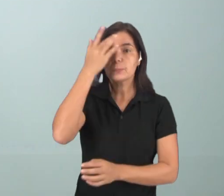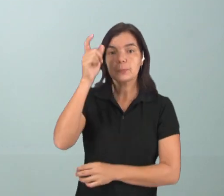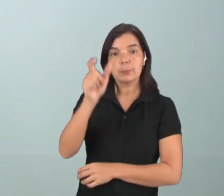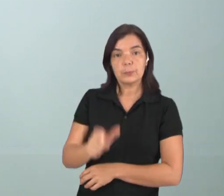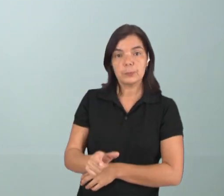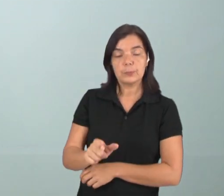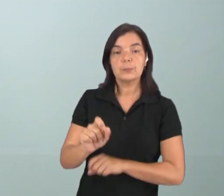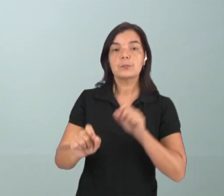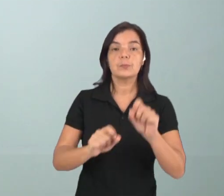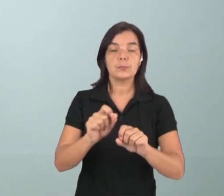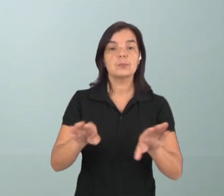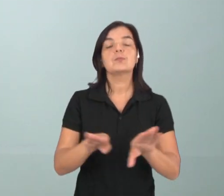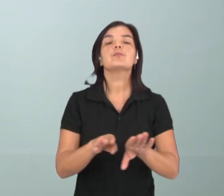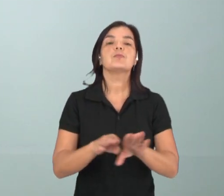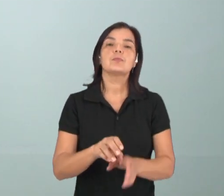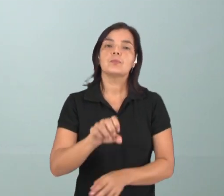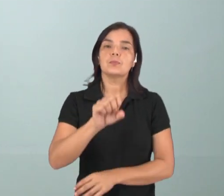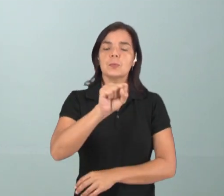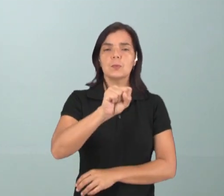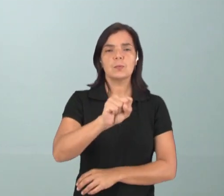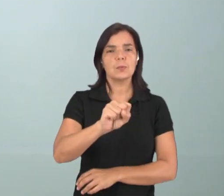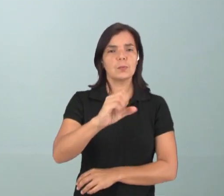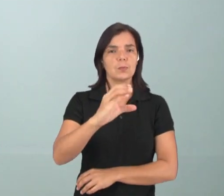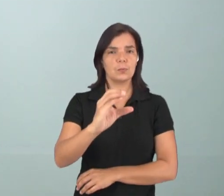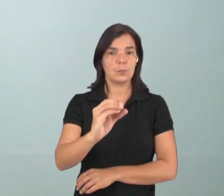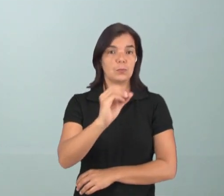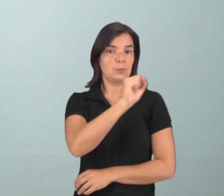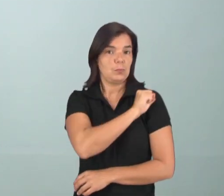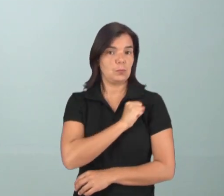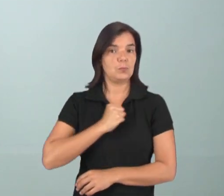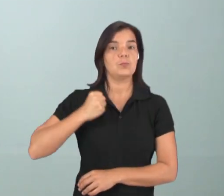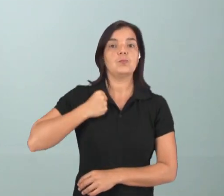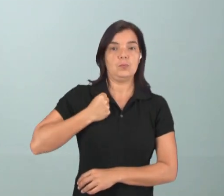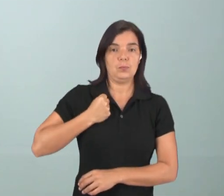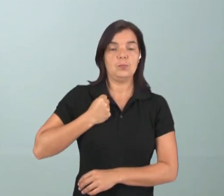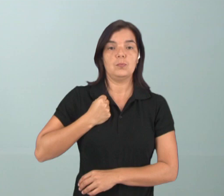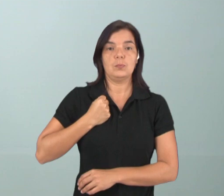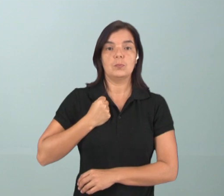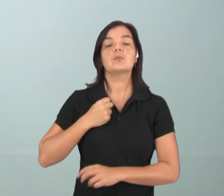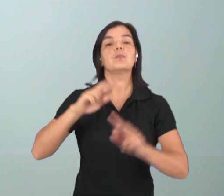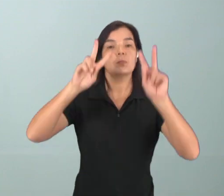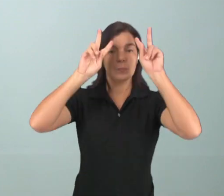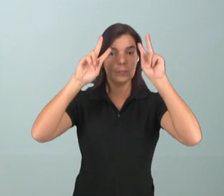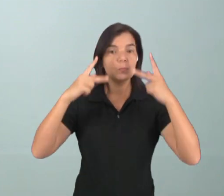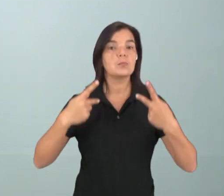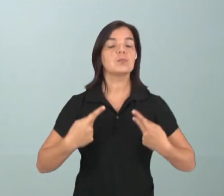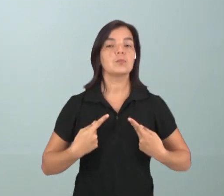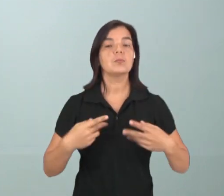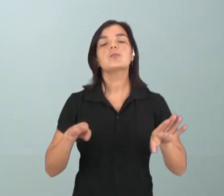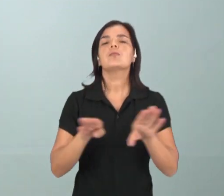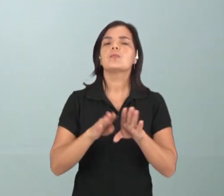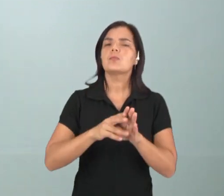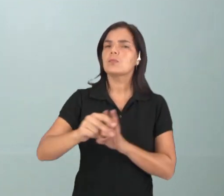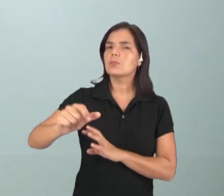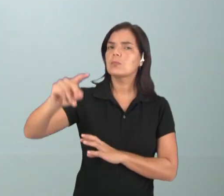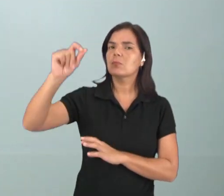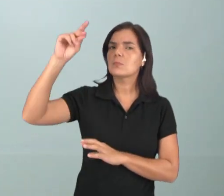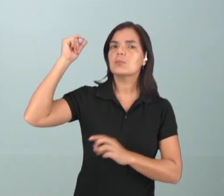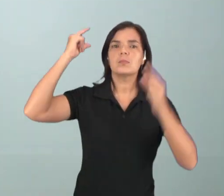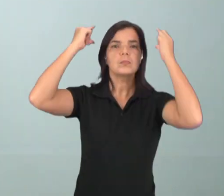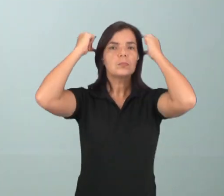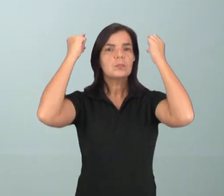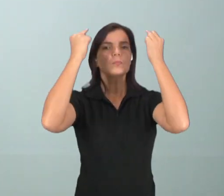de Sócrates. Sócrates, ele vai trazer essa cultura humanística, lá já na antiga